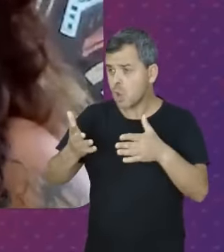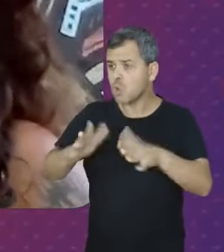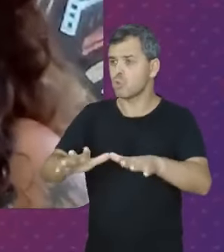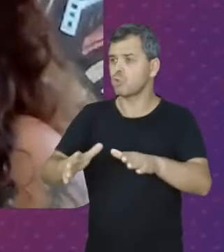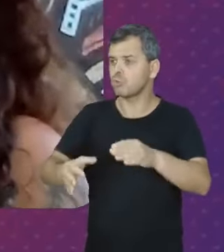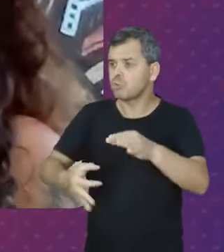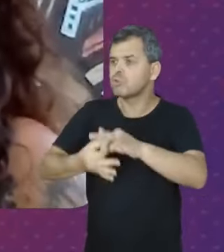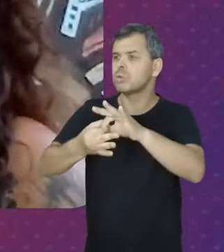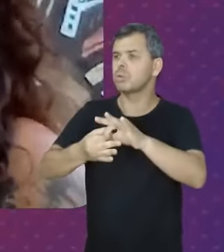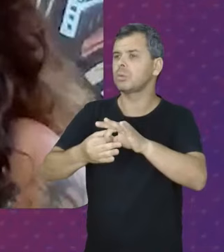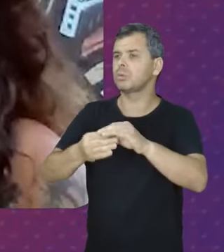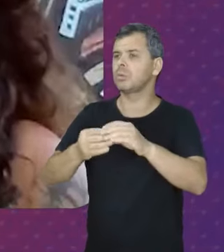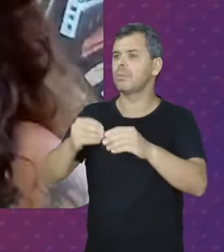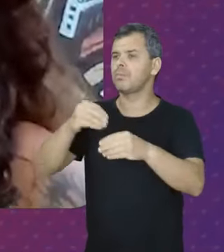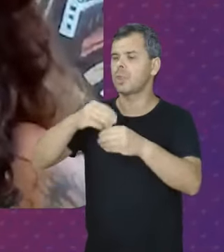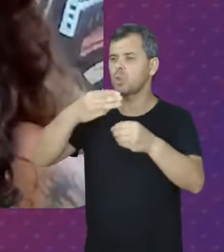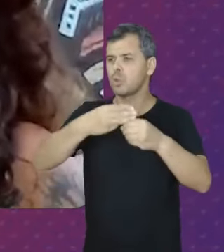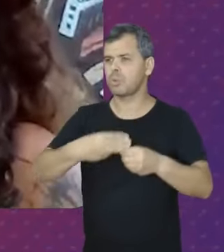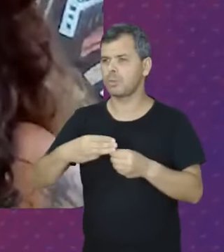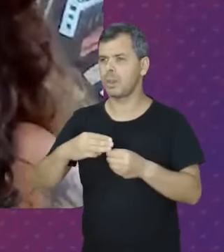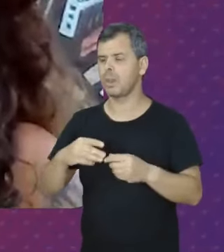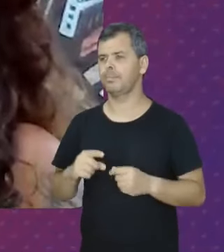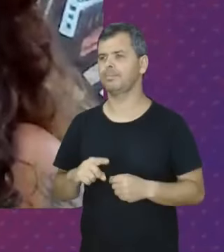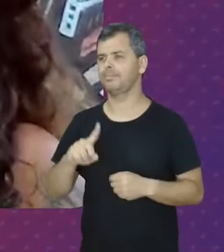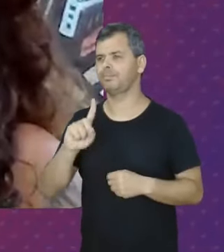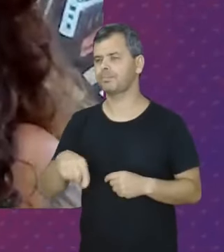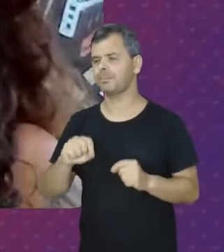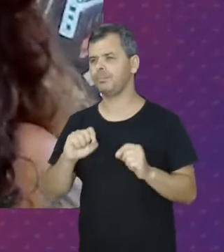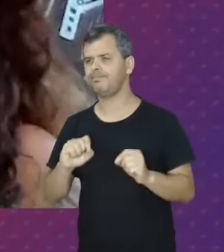município, tem que ser